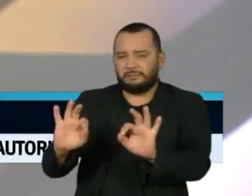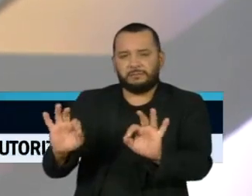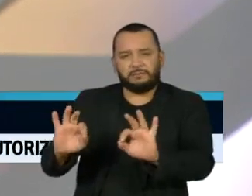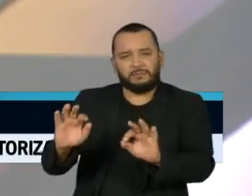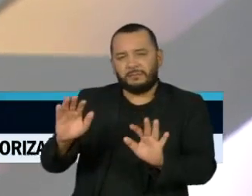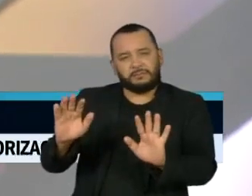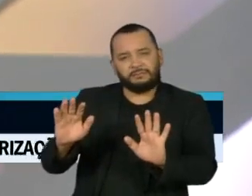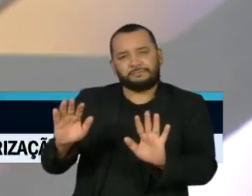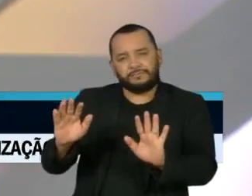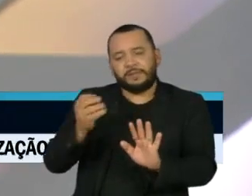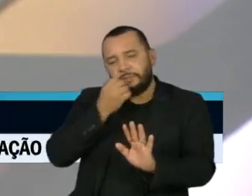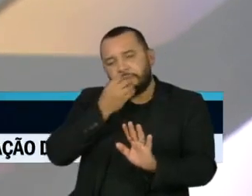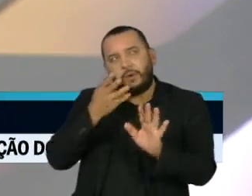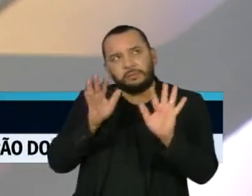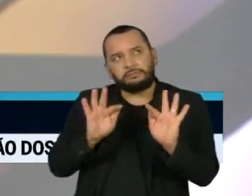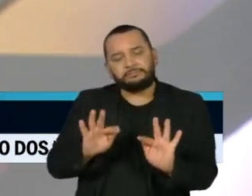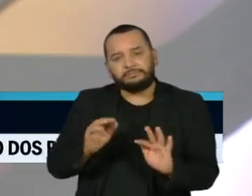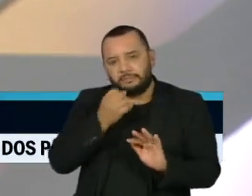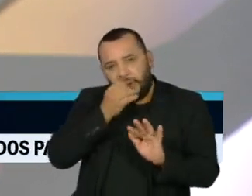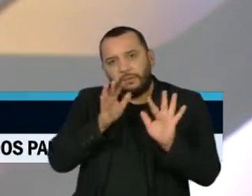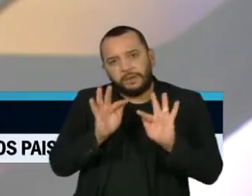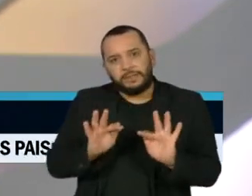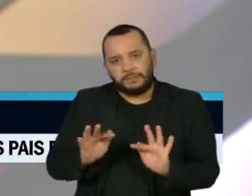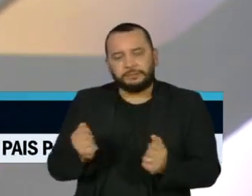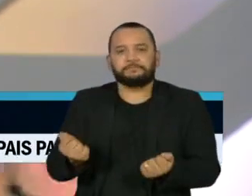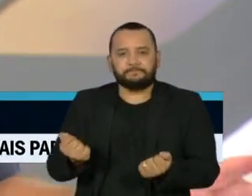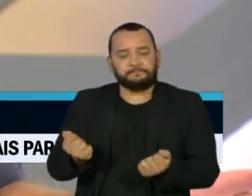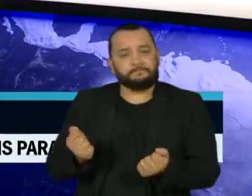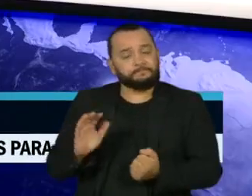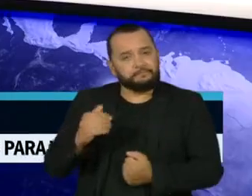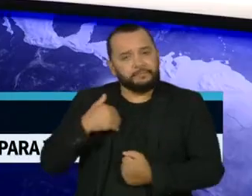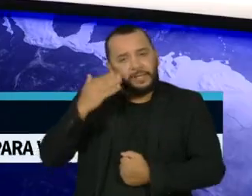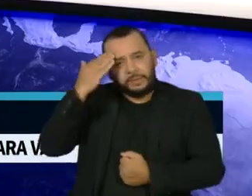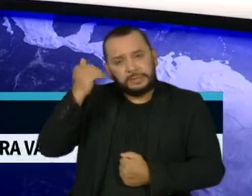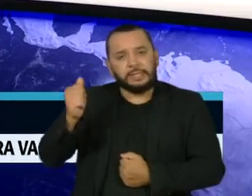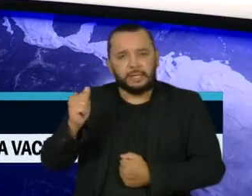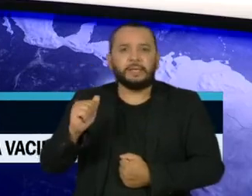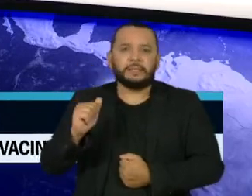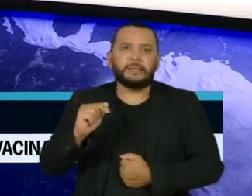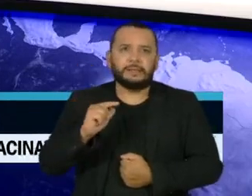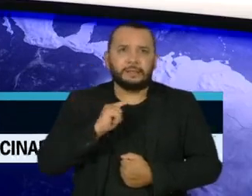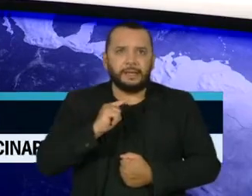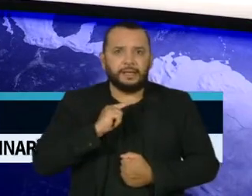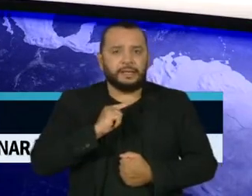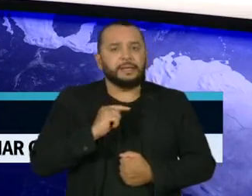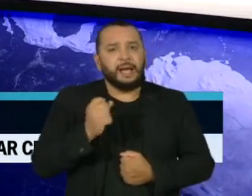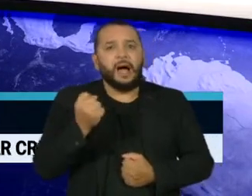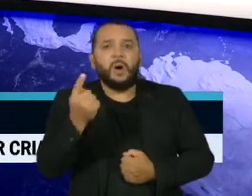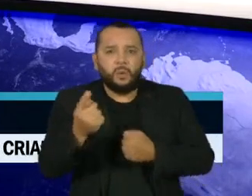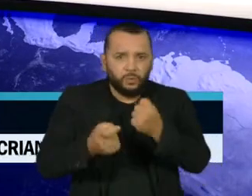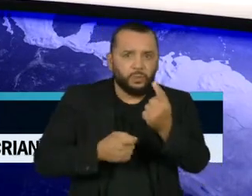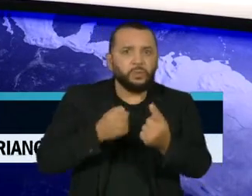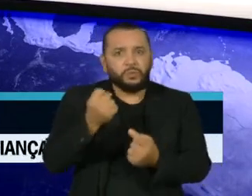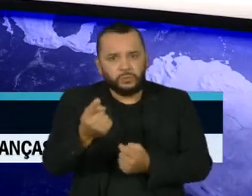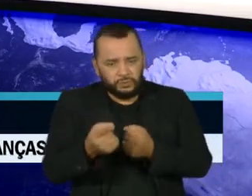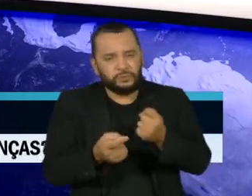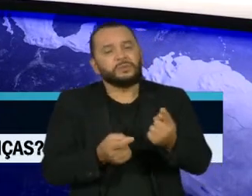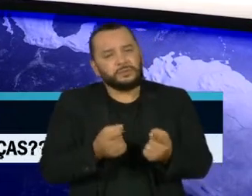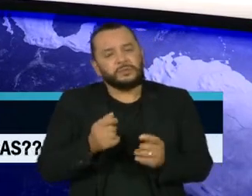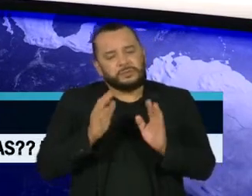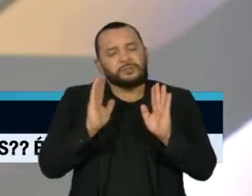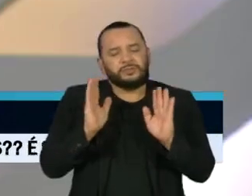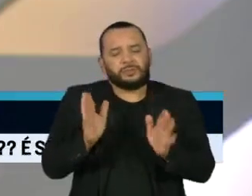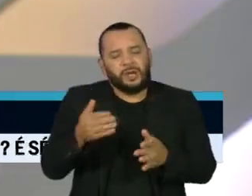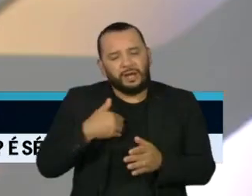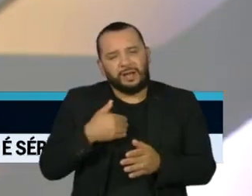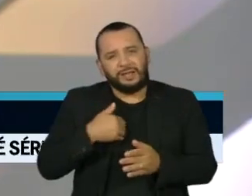complicações graves também infelizmente bem menos eu sei que existe eu tenho liguei muito com isso e é uma das